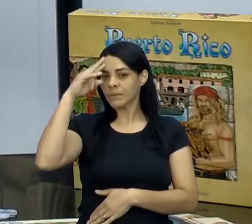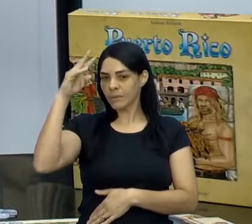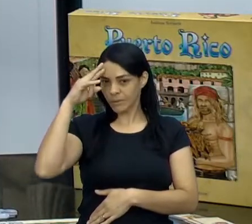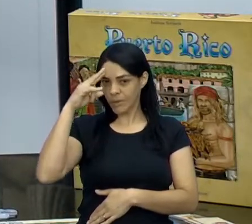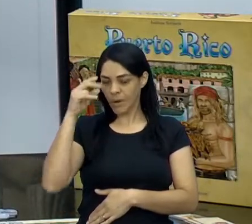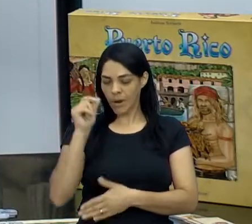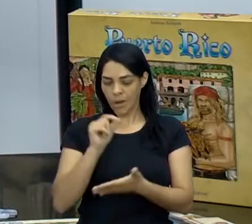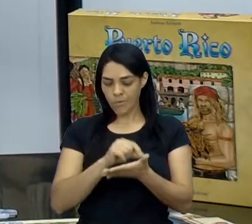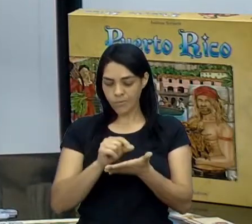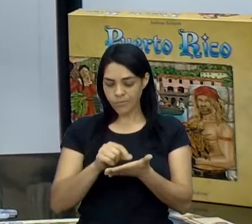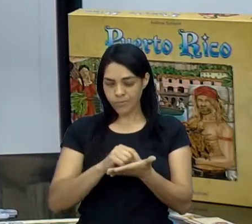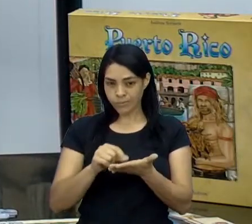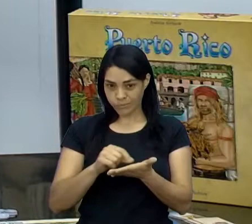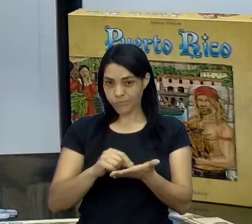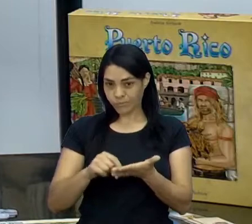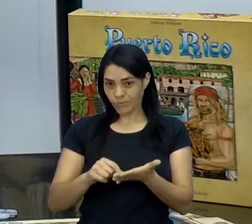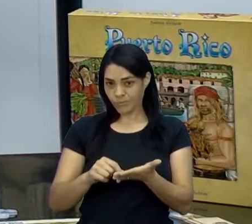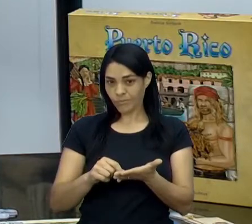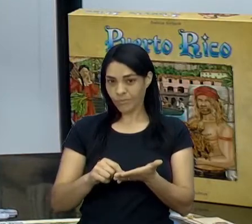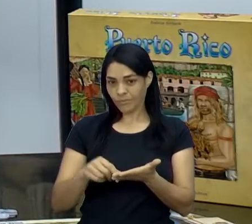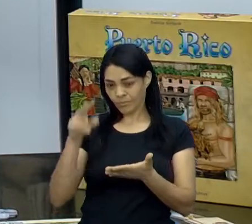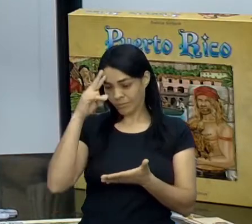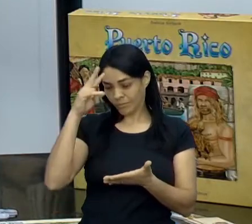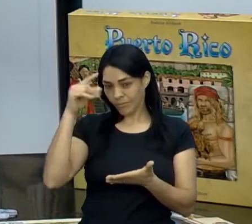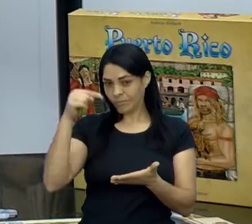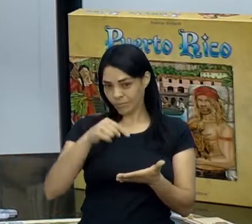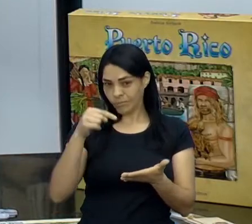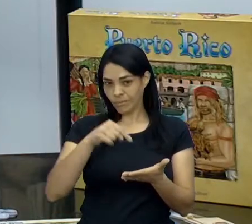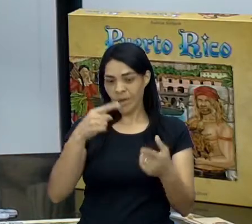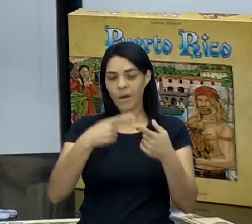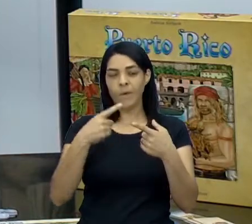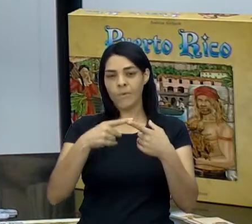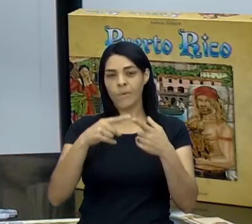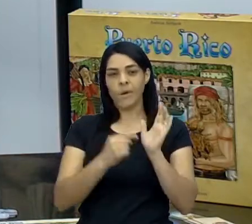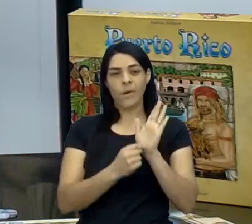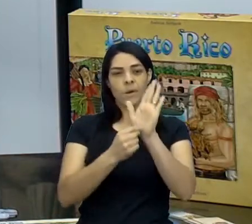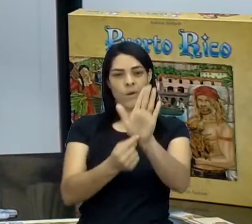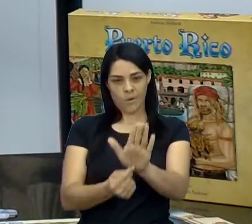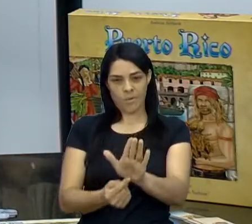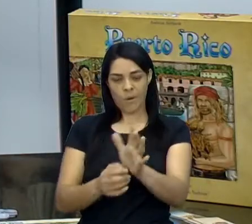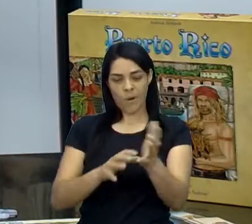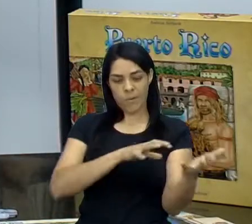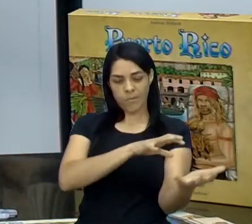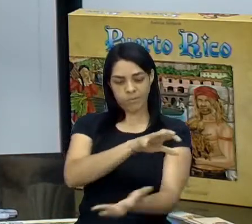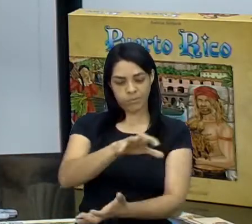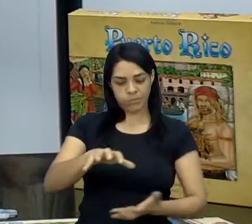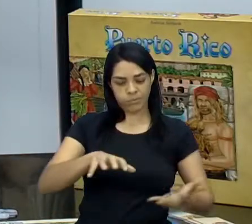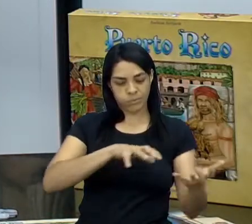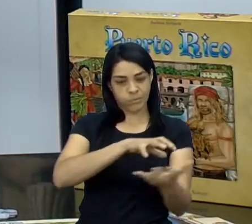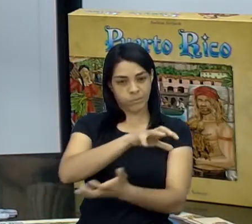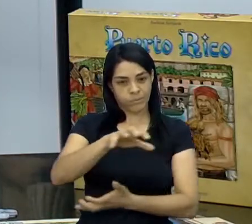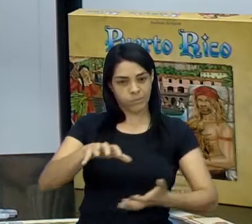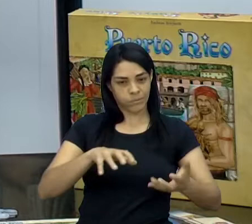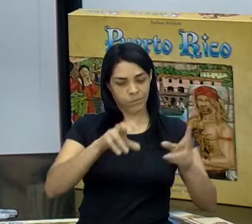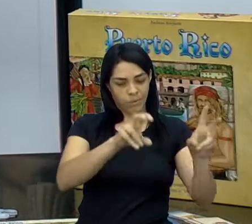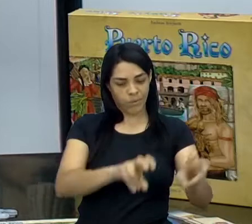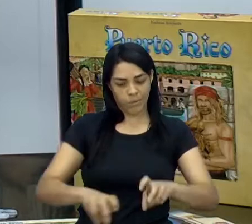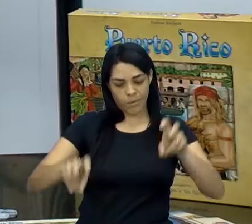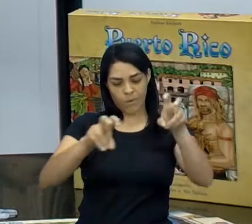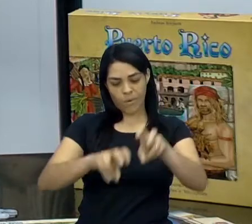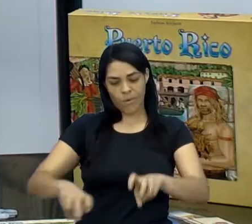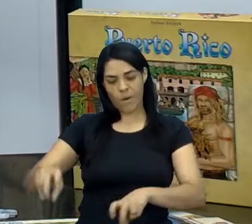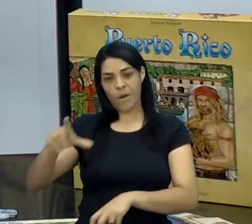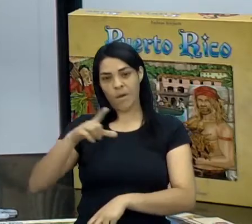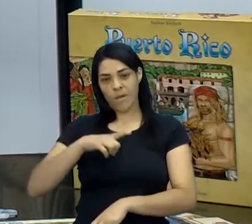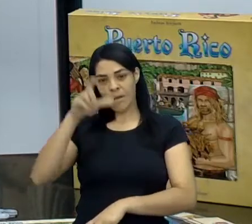tabuleiro, porque ele trouxe elementos revolucionários. O Agrícola é um jogo revolucionário. Tem gente que não gosta porque